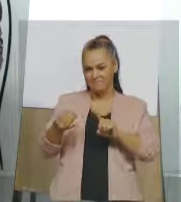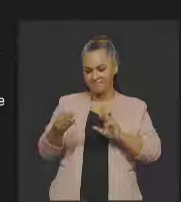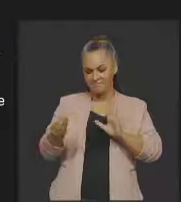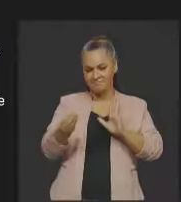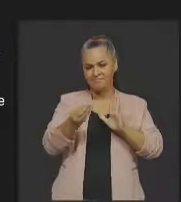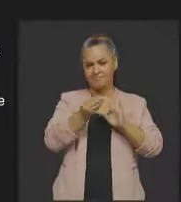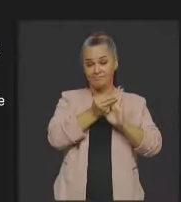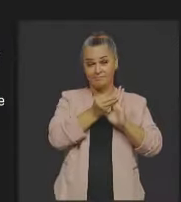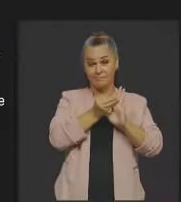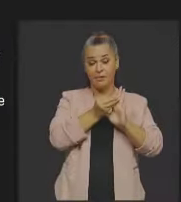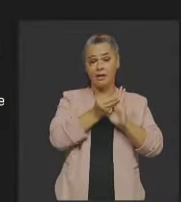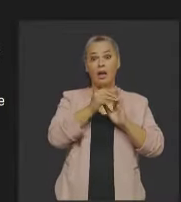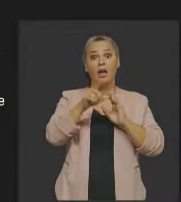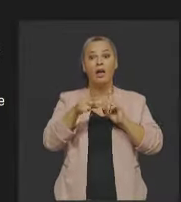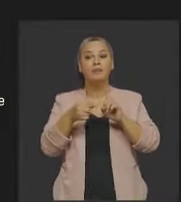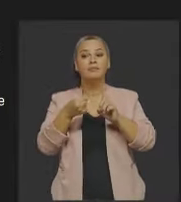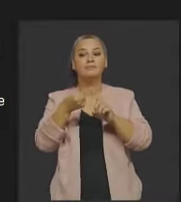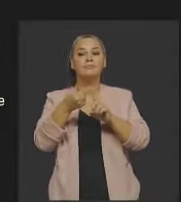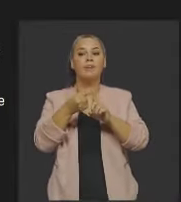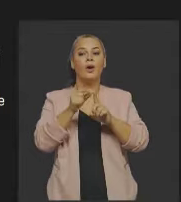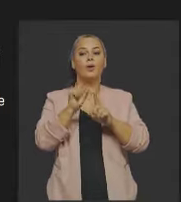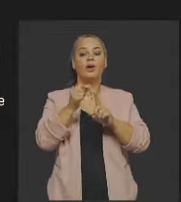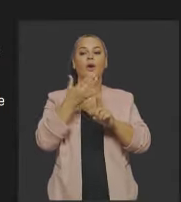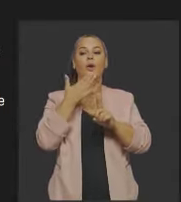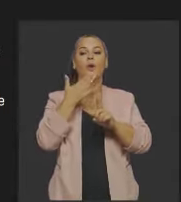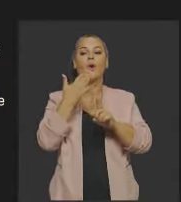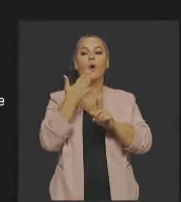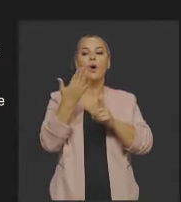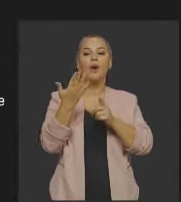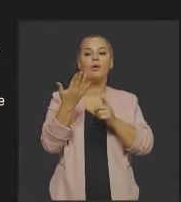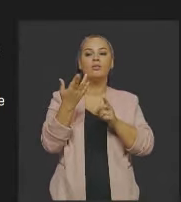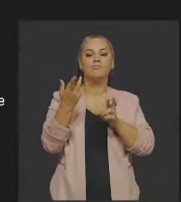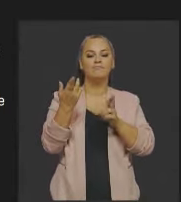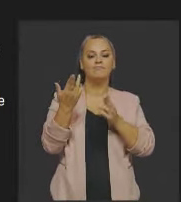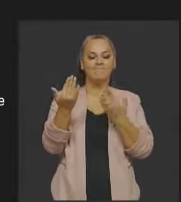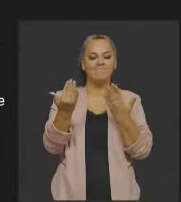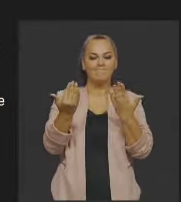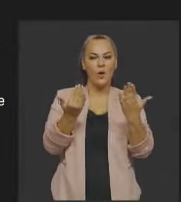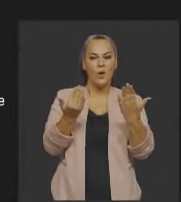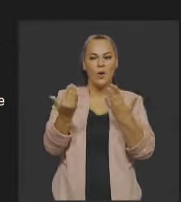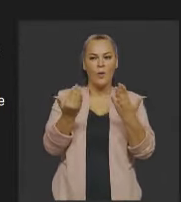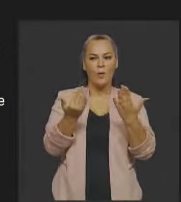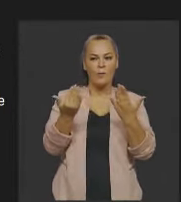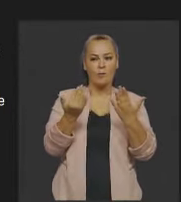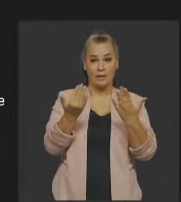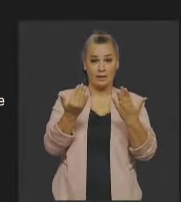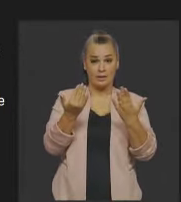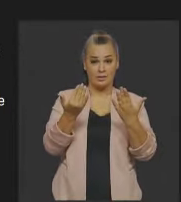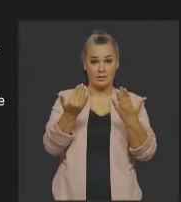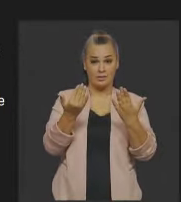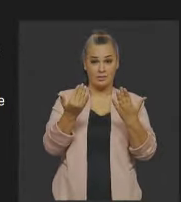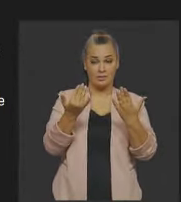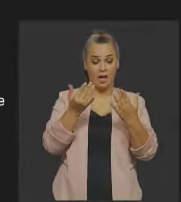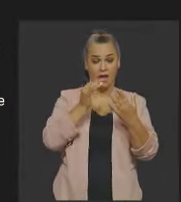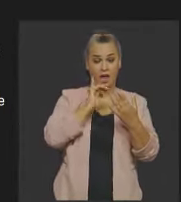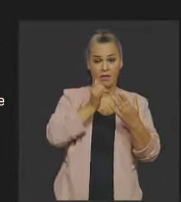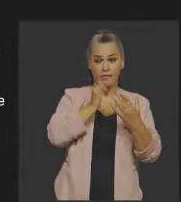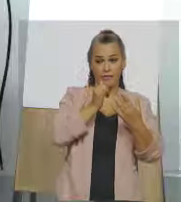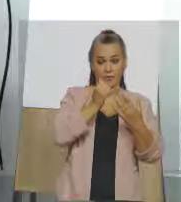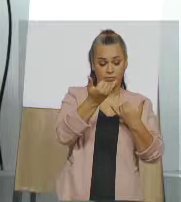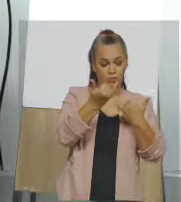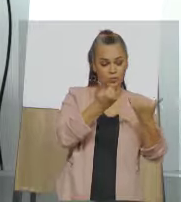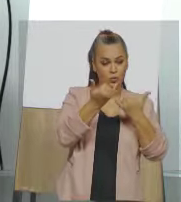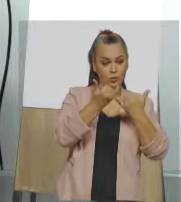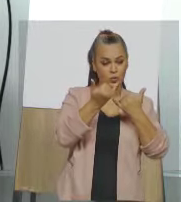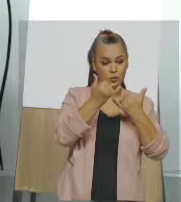relação entre aquilo que você aprende na escola e o mundo que te rodeia, né? Muitas vezes a gente